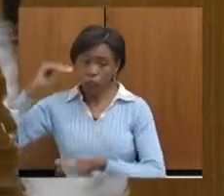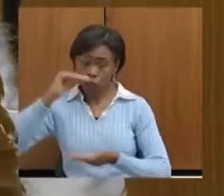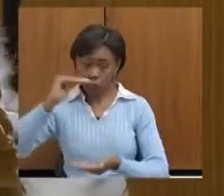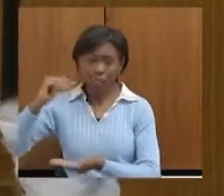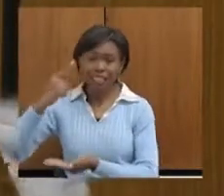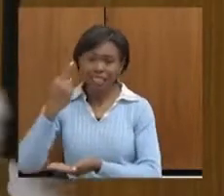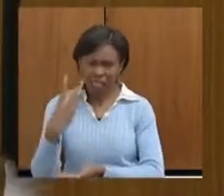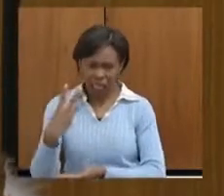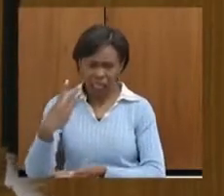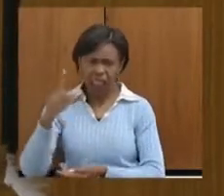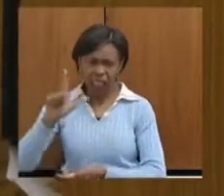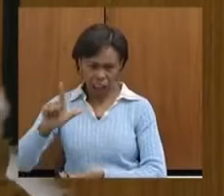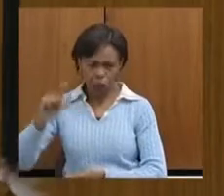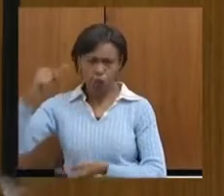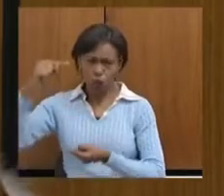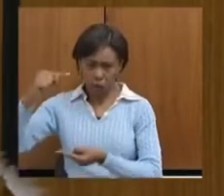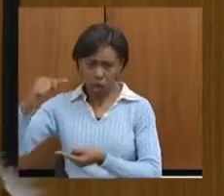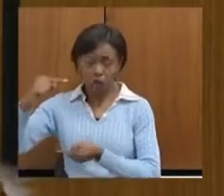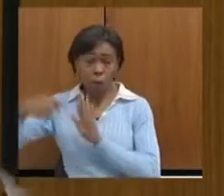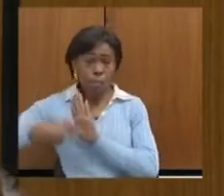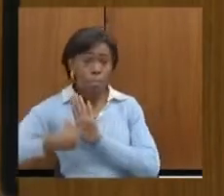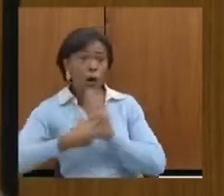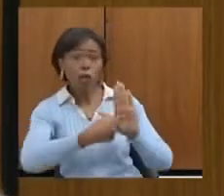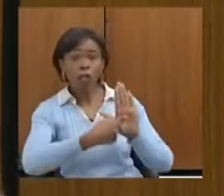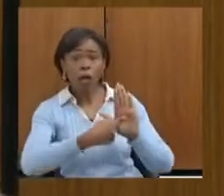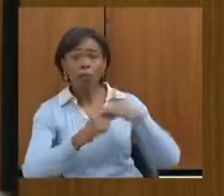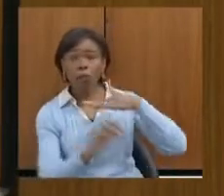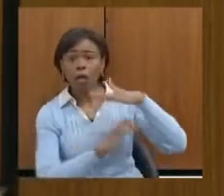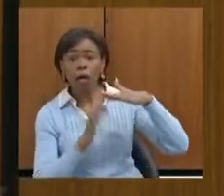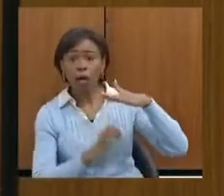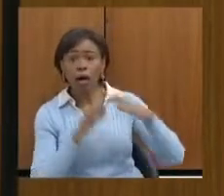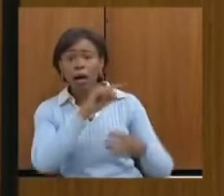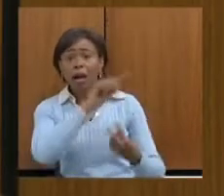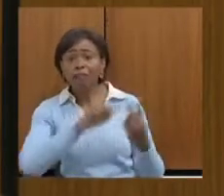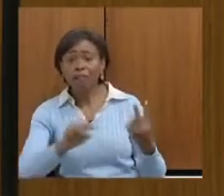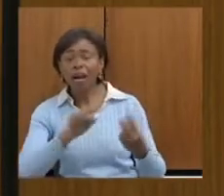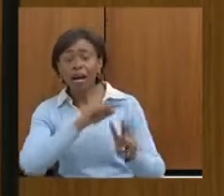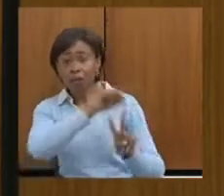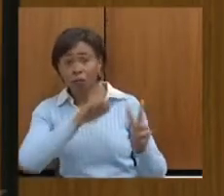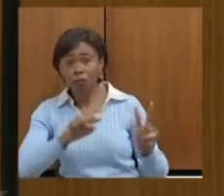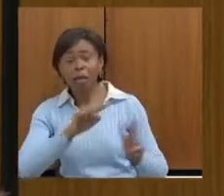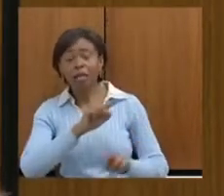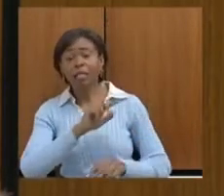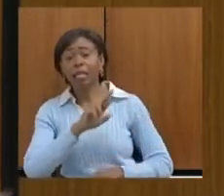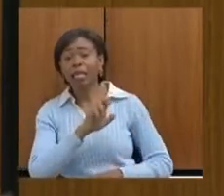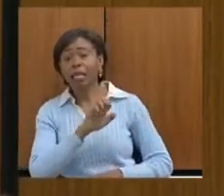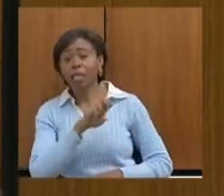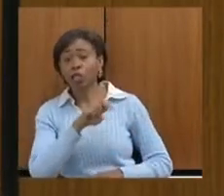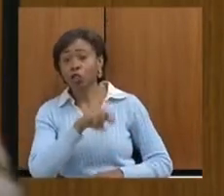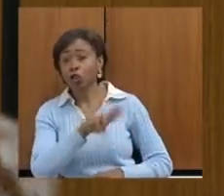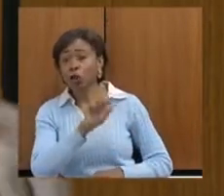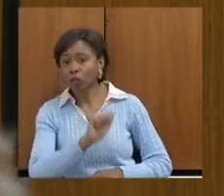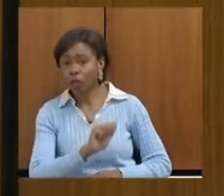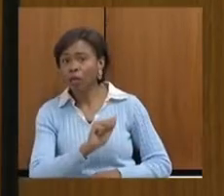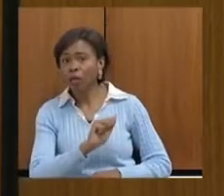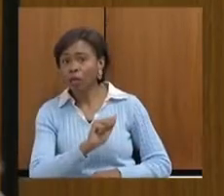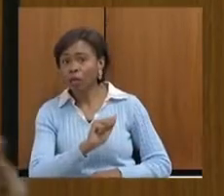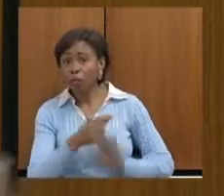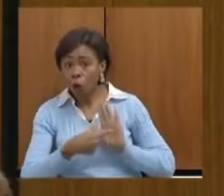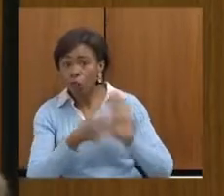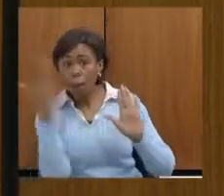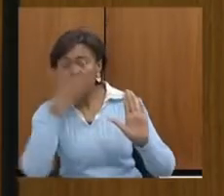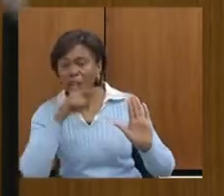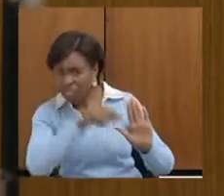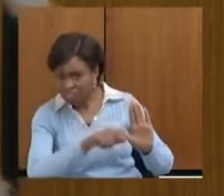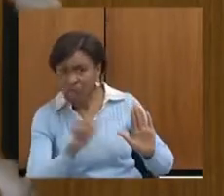tirei vai oferecer para renov para vale para ver se eu tenho coragem de tomar essas água e ir lá no Rio pegar um